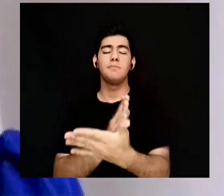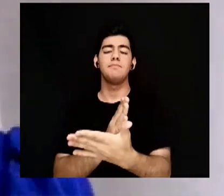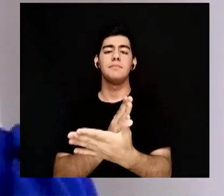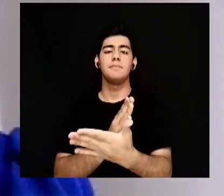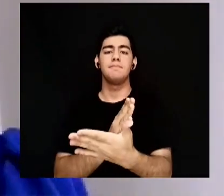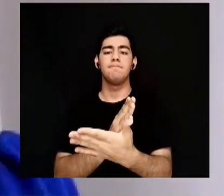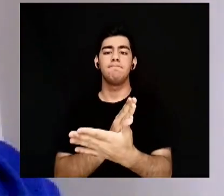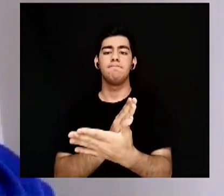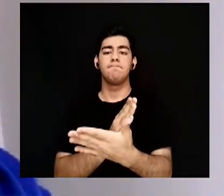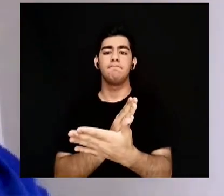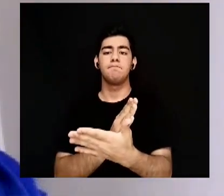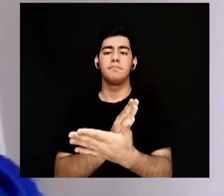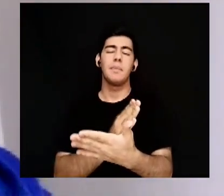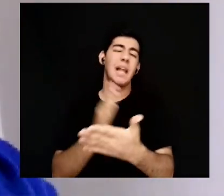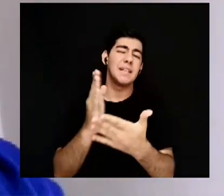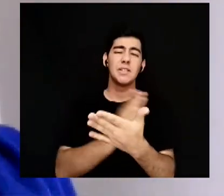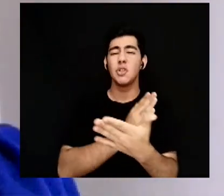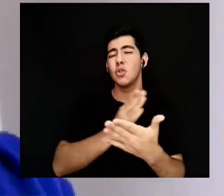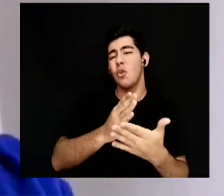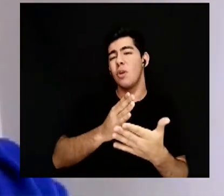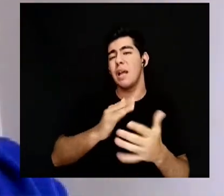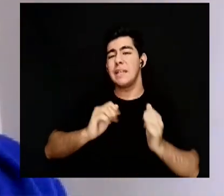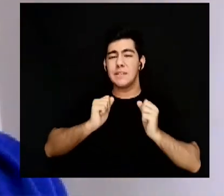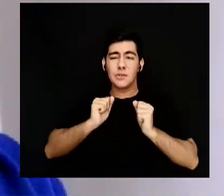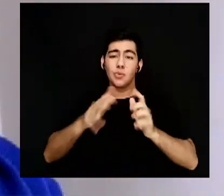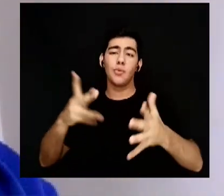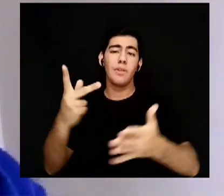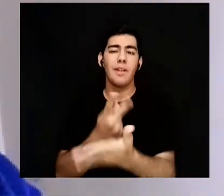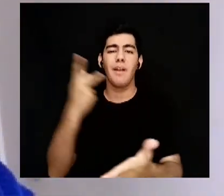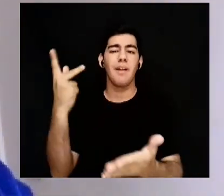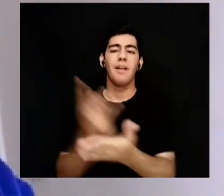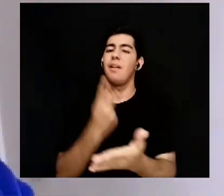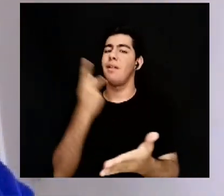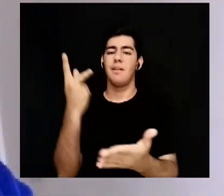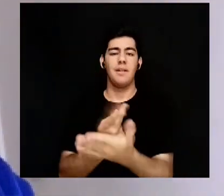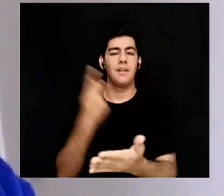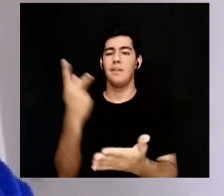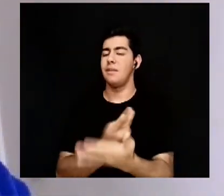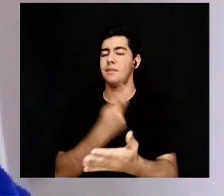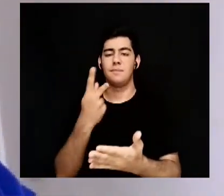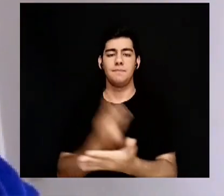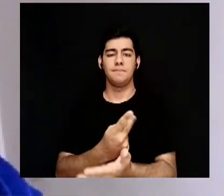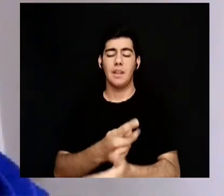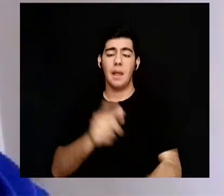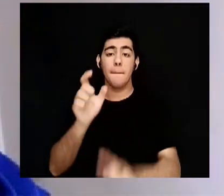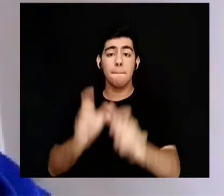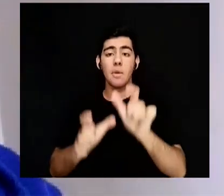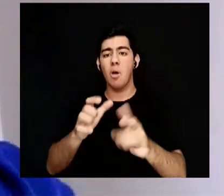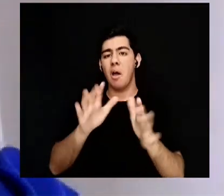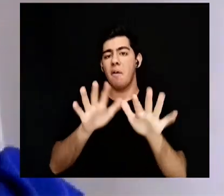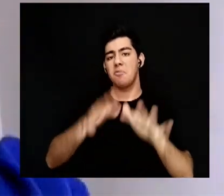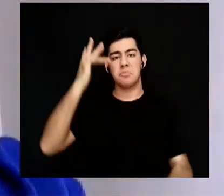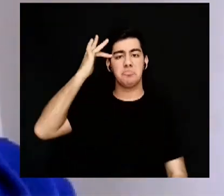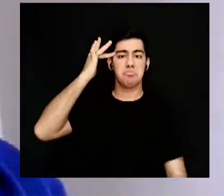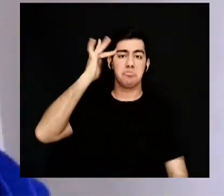atitude, né, atitude inapropriada, né? A pessoa ela não tem noção do mal que ela está fazendo para ela